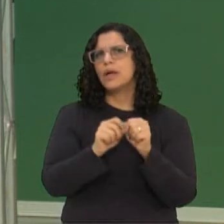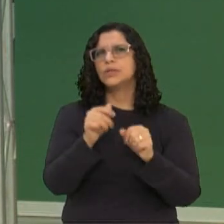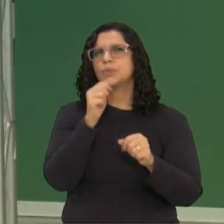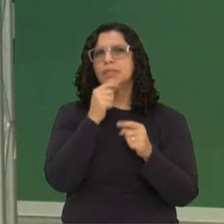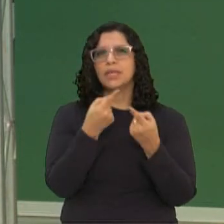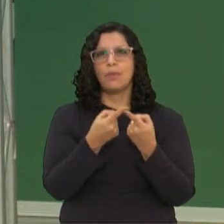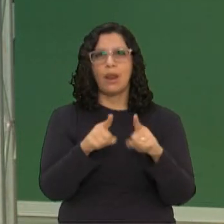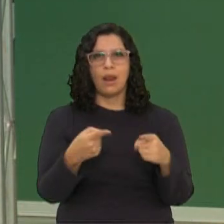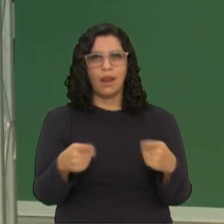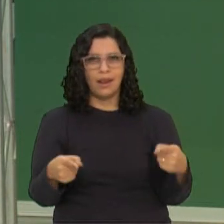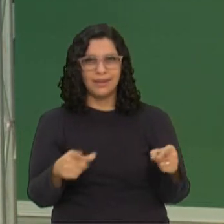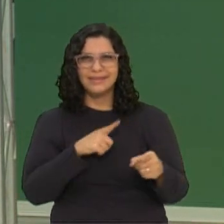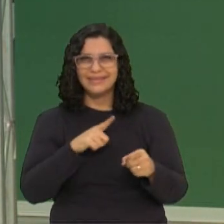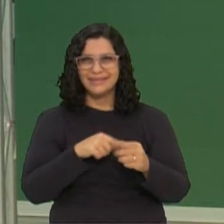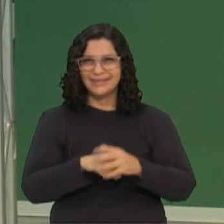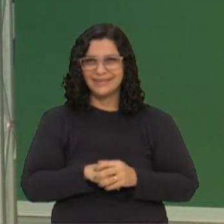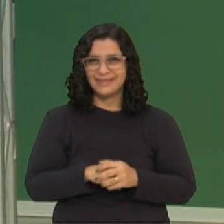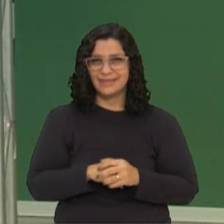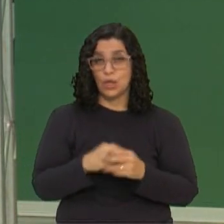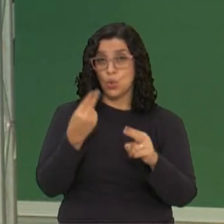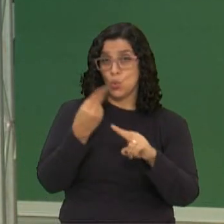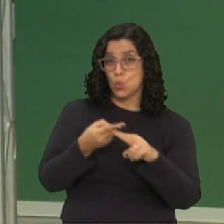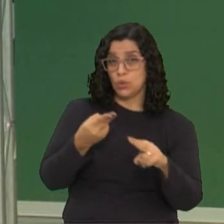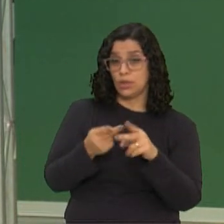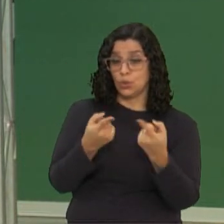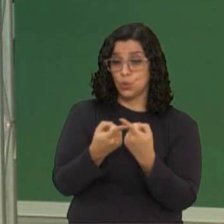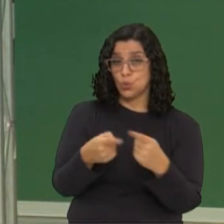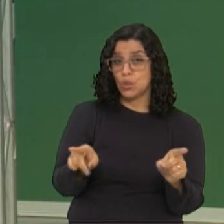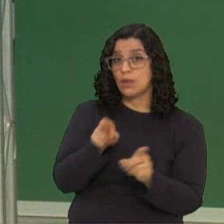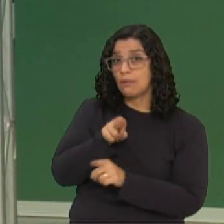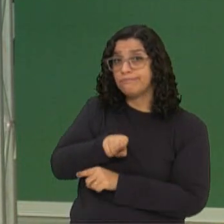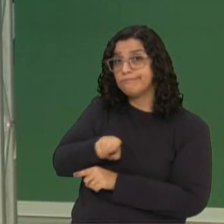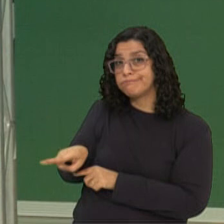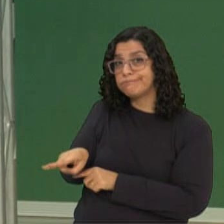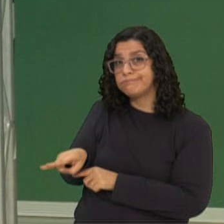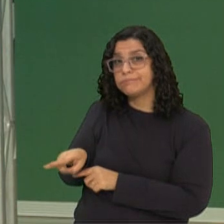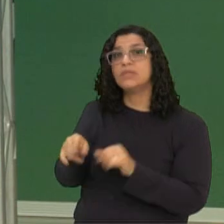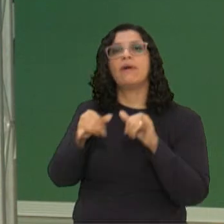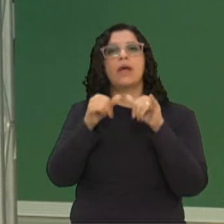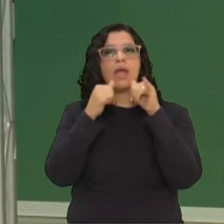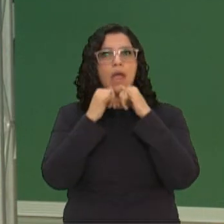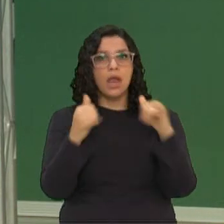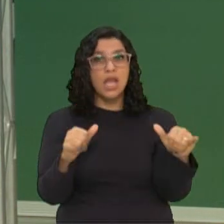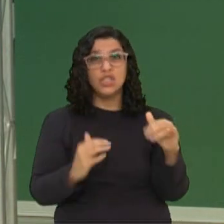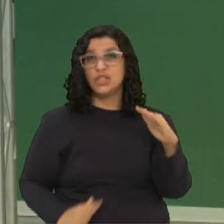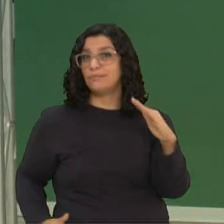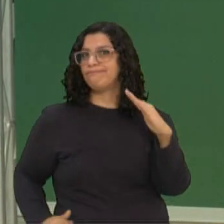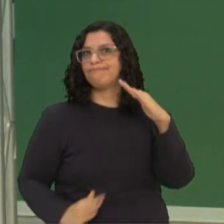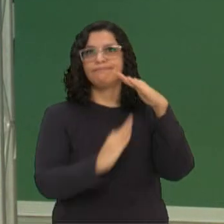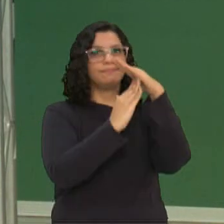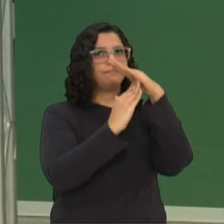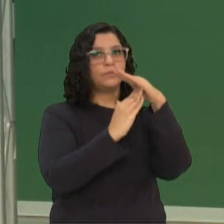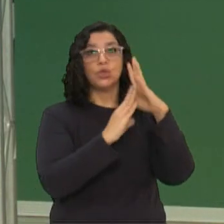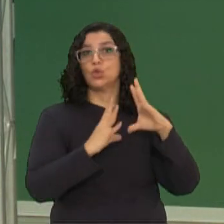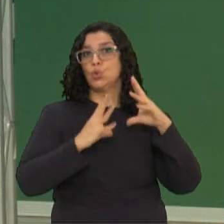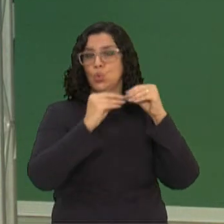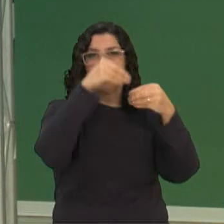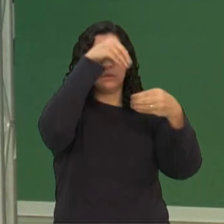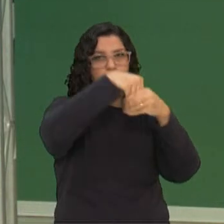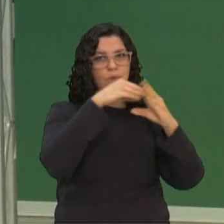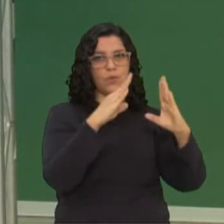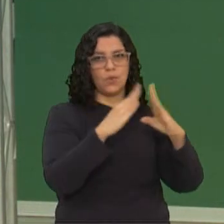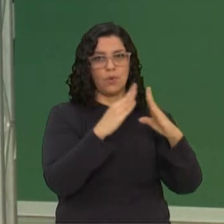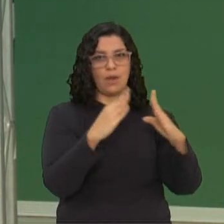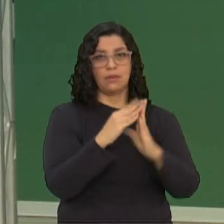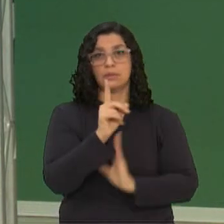assando uma carne lá, né? Utilizando a churrasqueira elétrica, já está consumindo o limite máximo da residência.